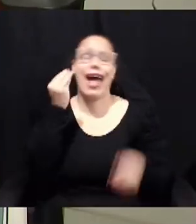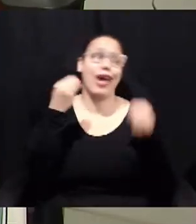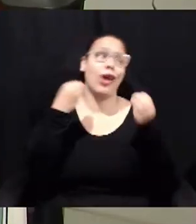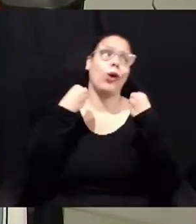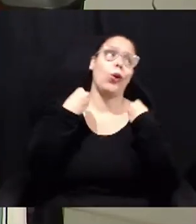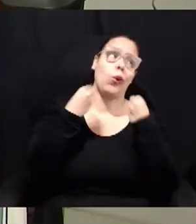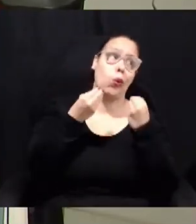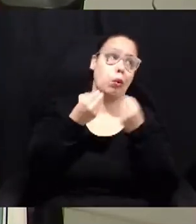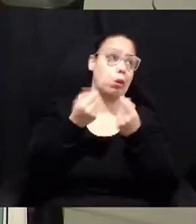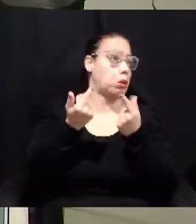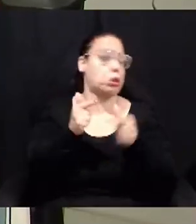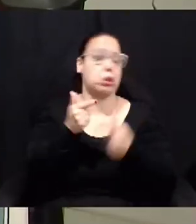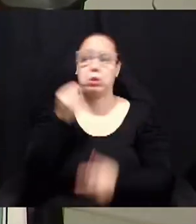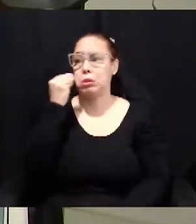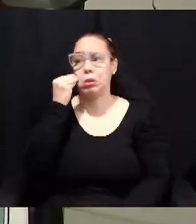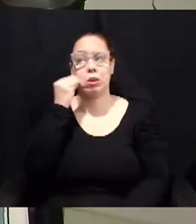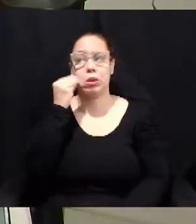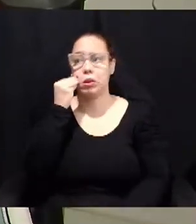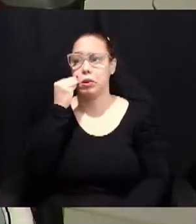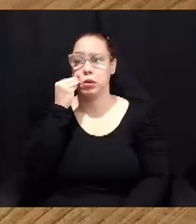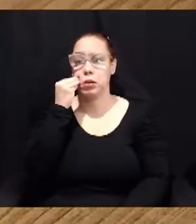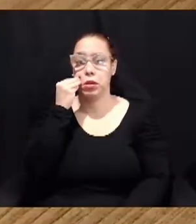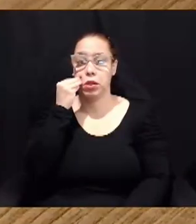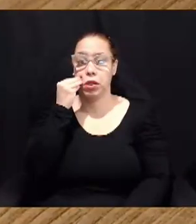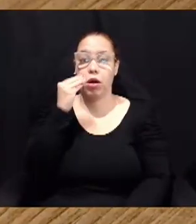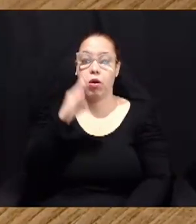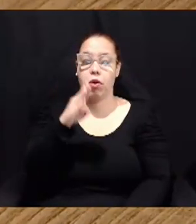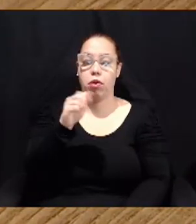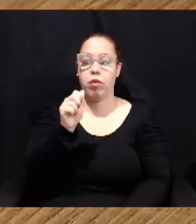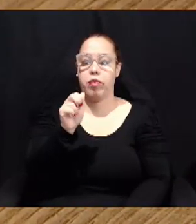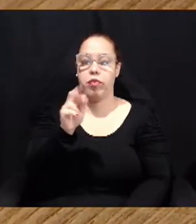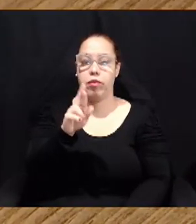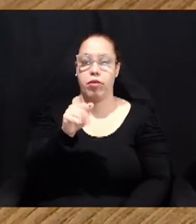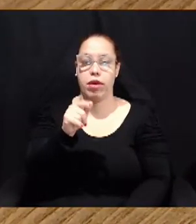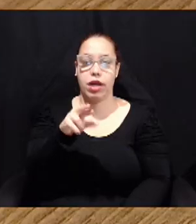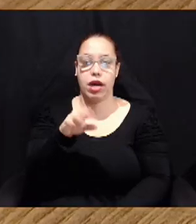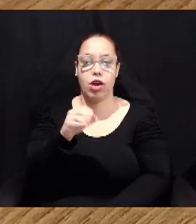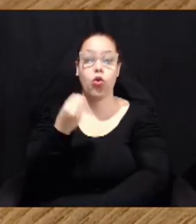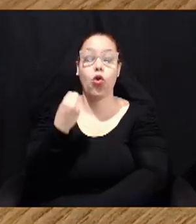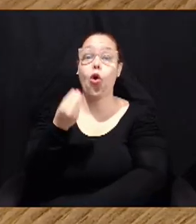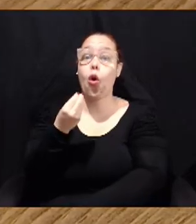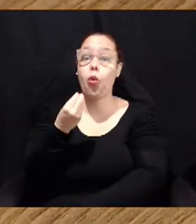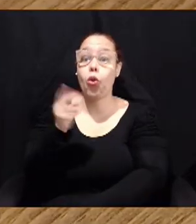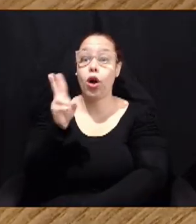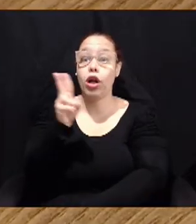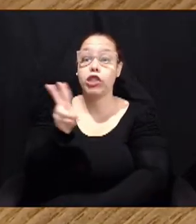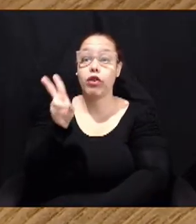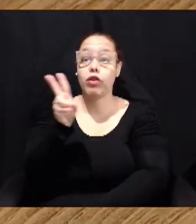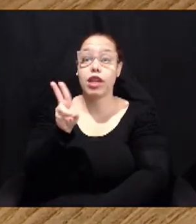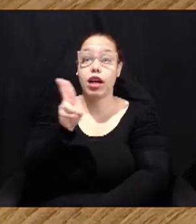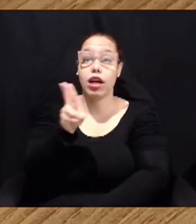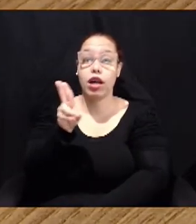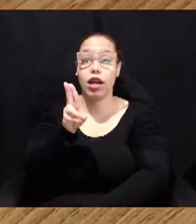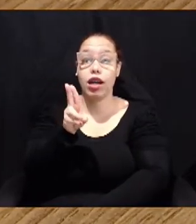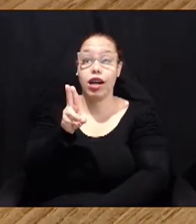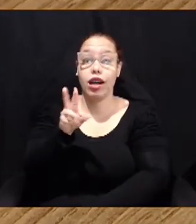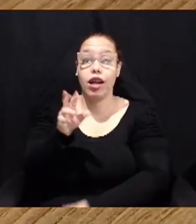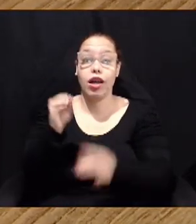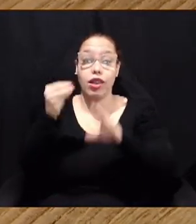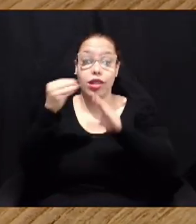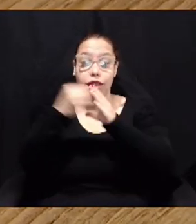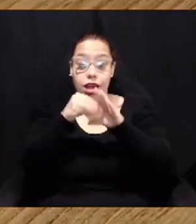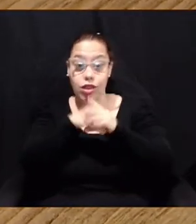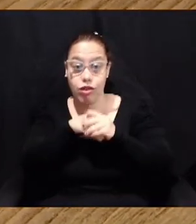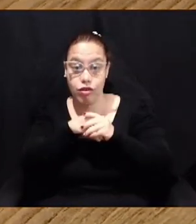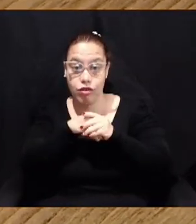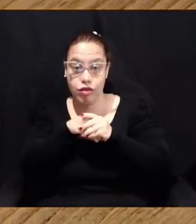experiência com fazer jogo. Por que a gente não pega um baralho? Aí a gente começou a pensar, mas como que a gente vai usar esse baralho para colocar uma história em quadrinhos nele? Aí eu pensei,